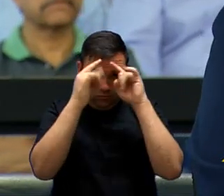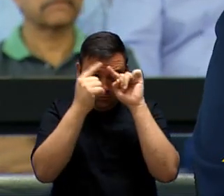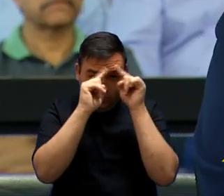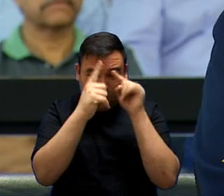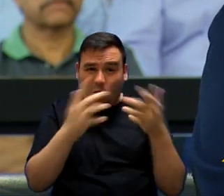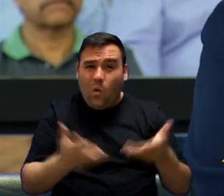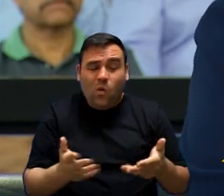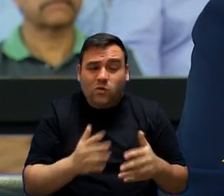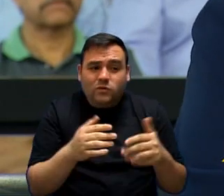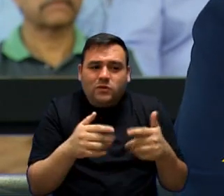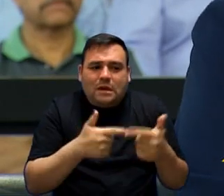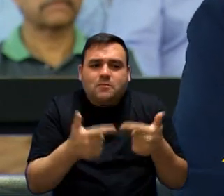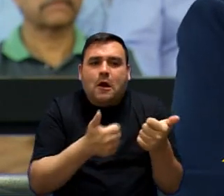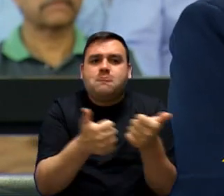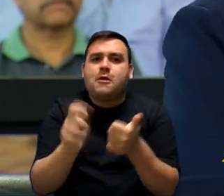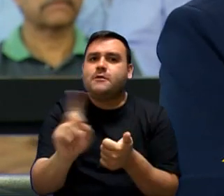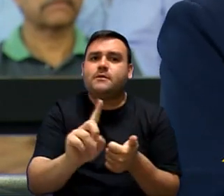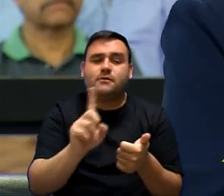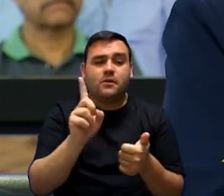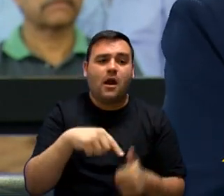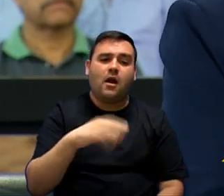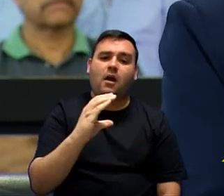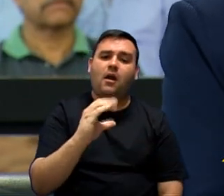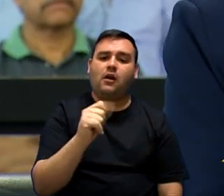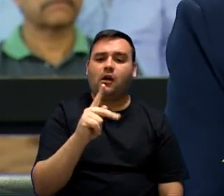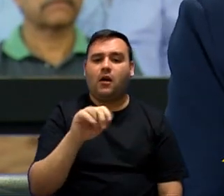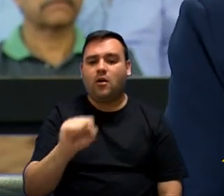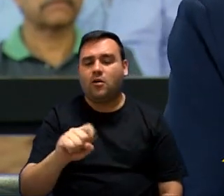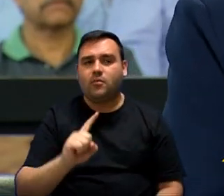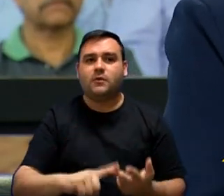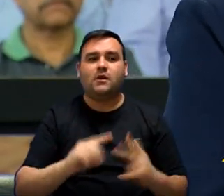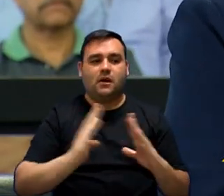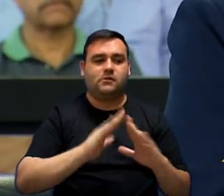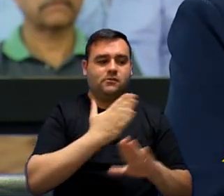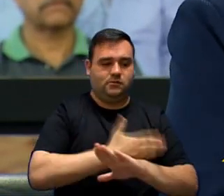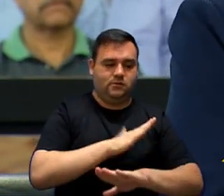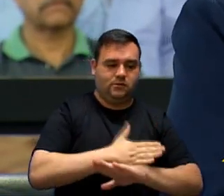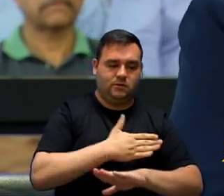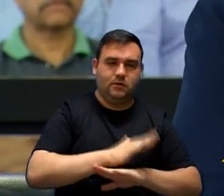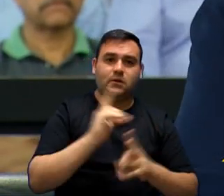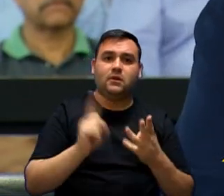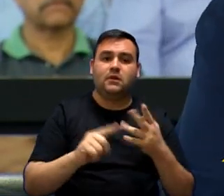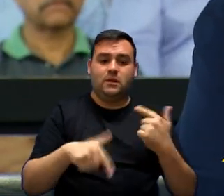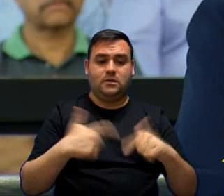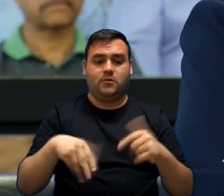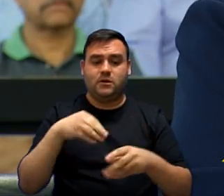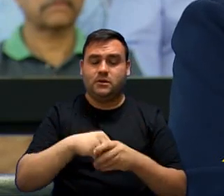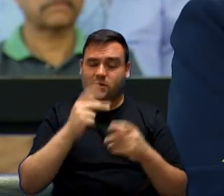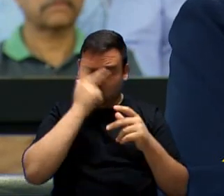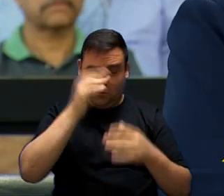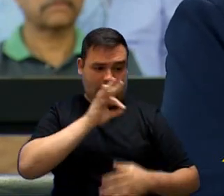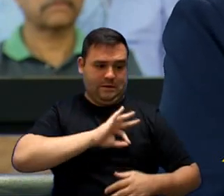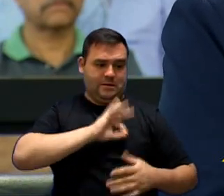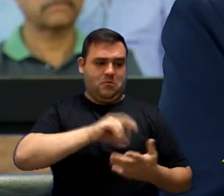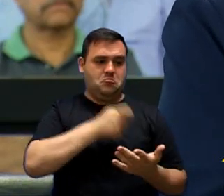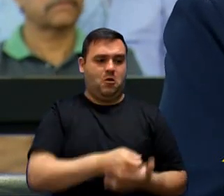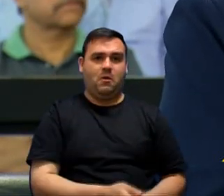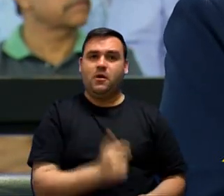A estrutura de saúde mental hoje não está funcionando, são os CAPs, são as residências terapêuticas, os funcionários não estão